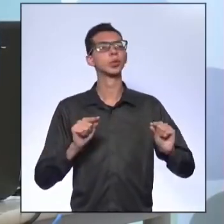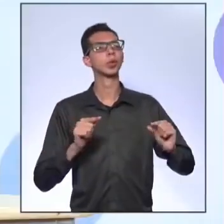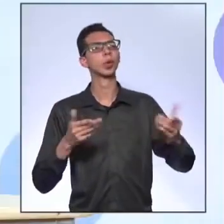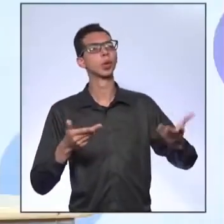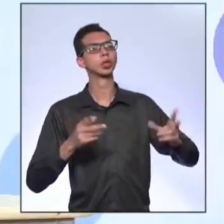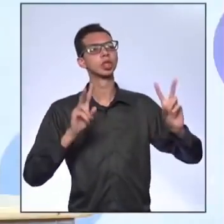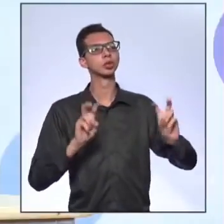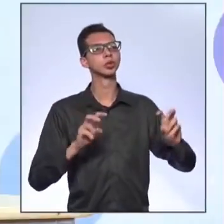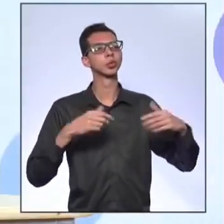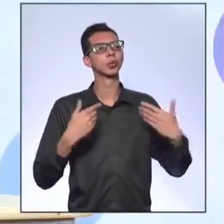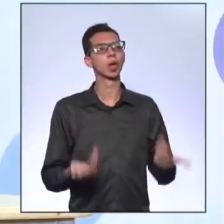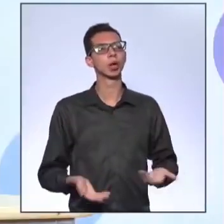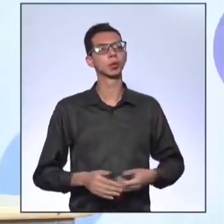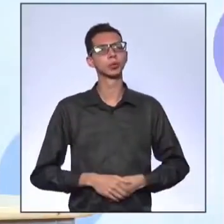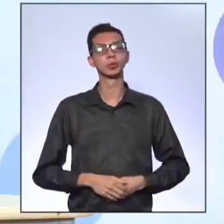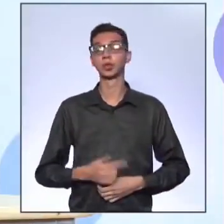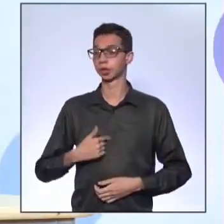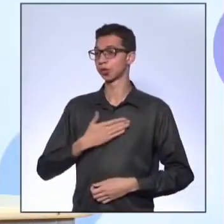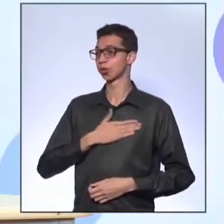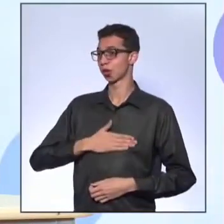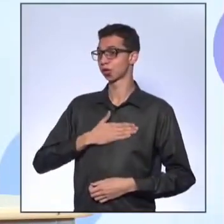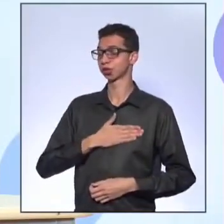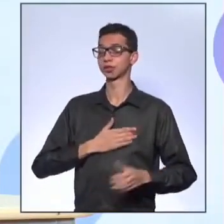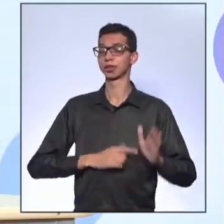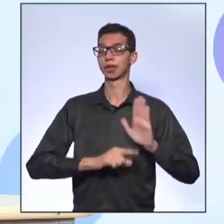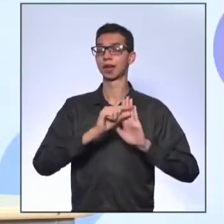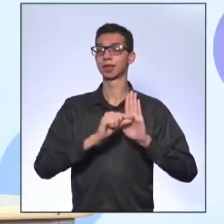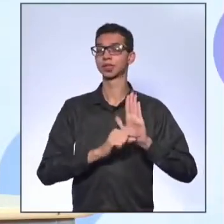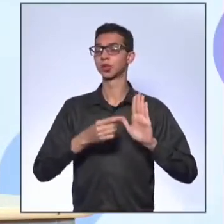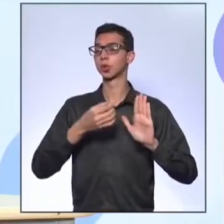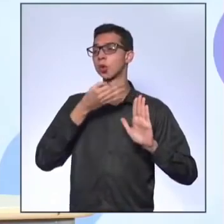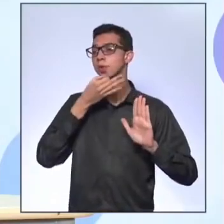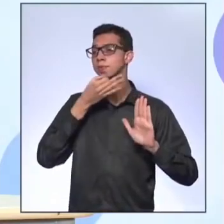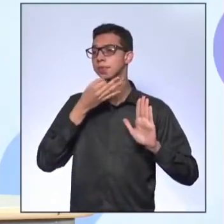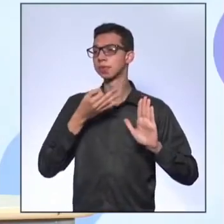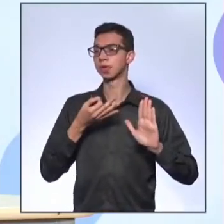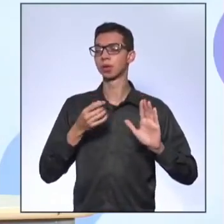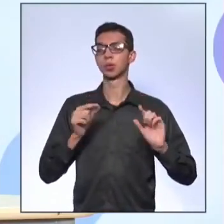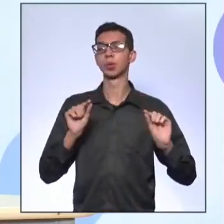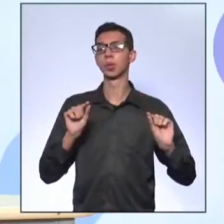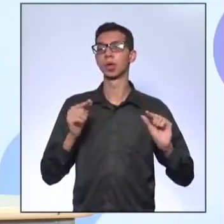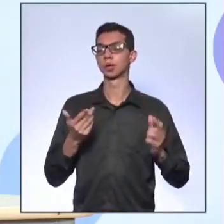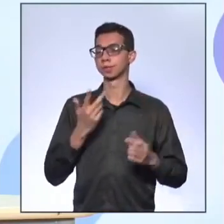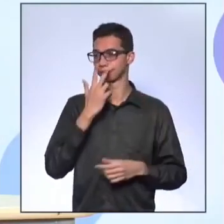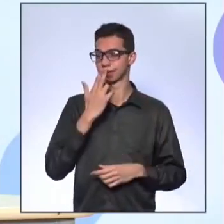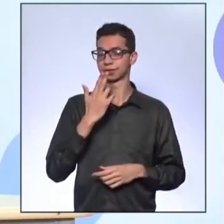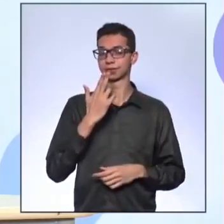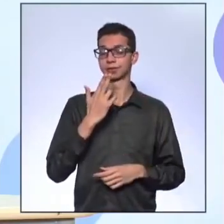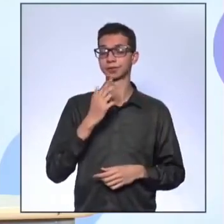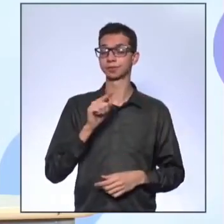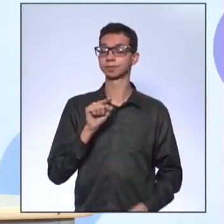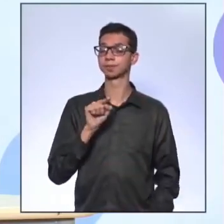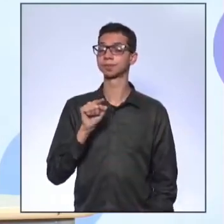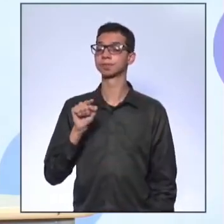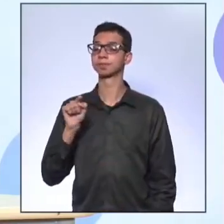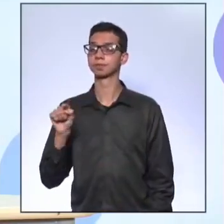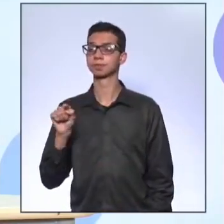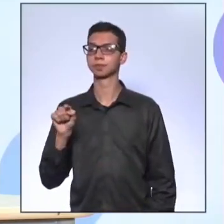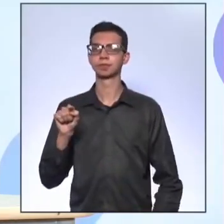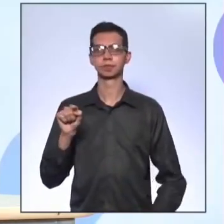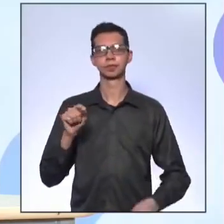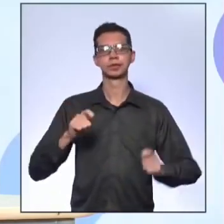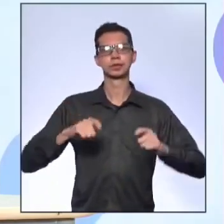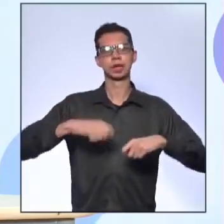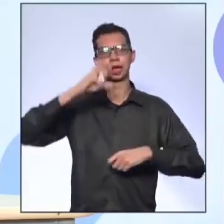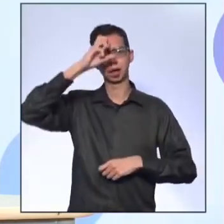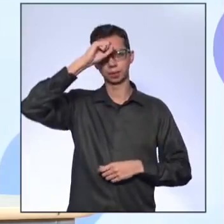Eu gostei do título da aula, o artigo de opinião é com reticências, porque abre possibilidade para, né, aprender bastante o